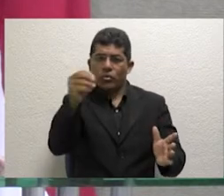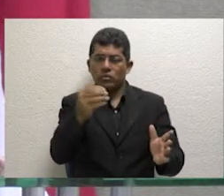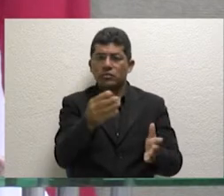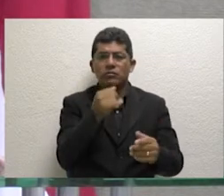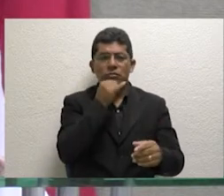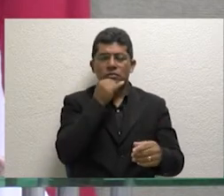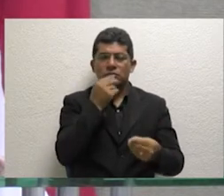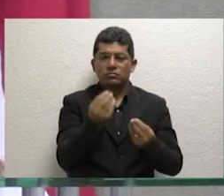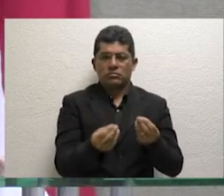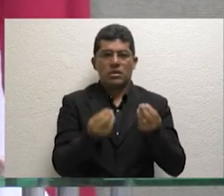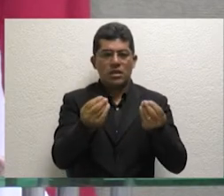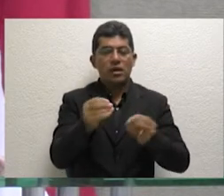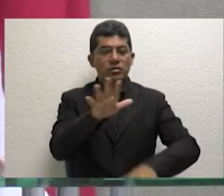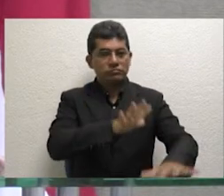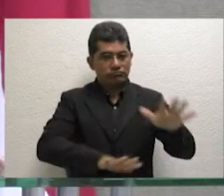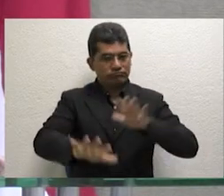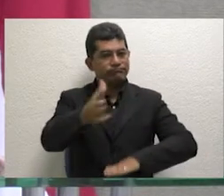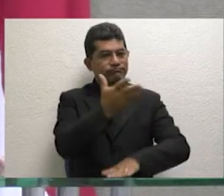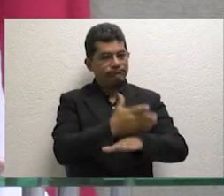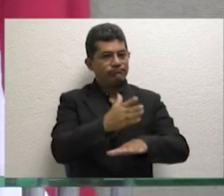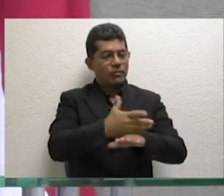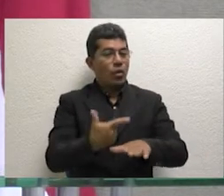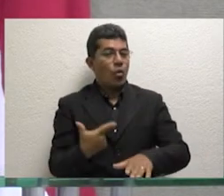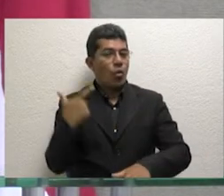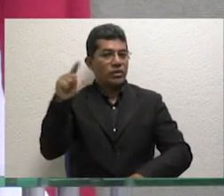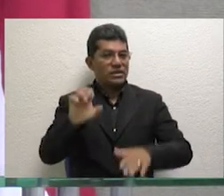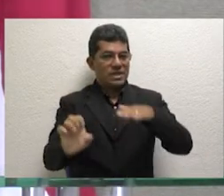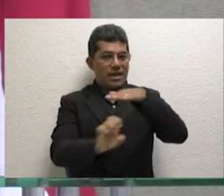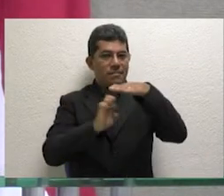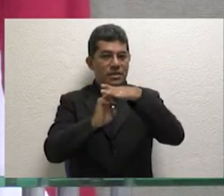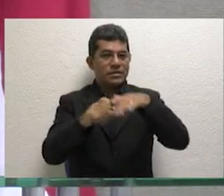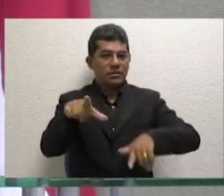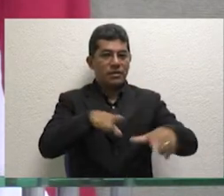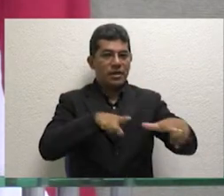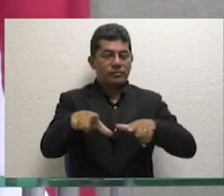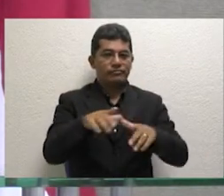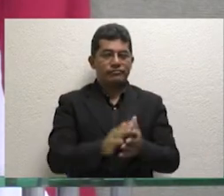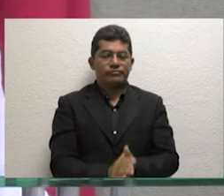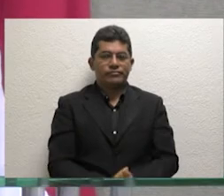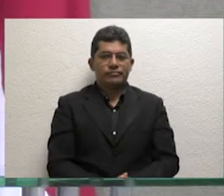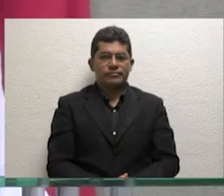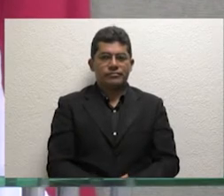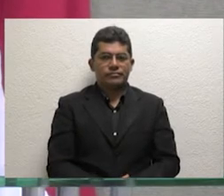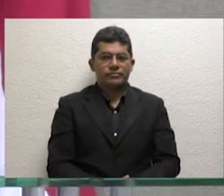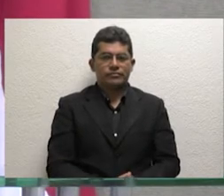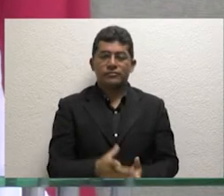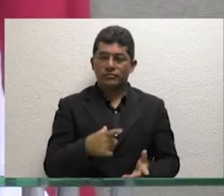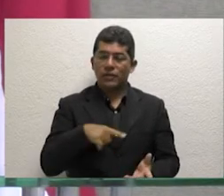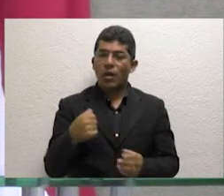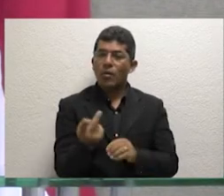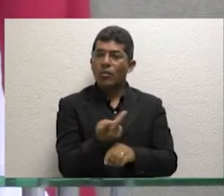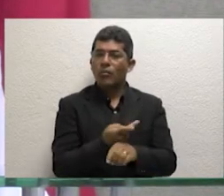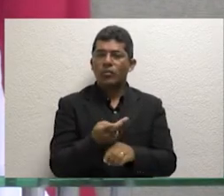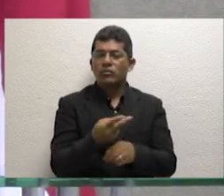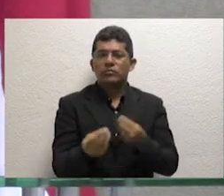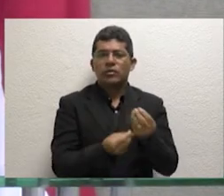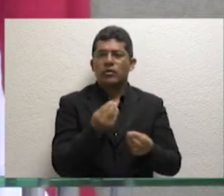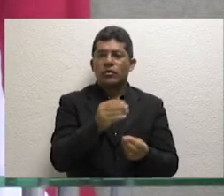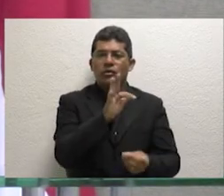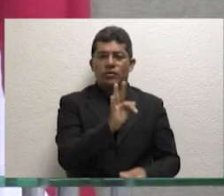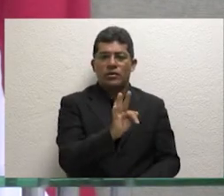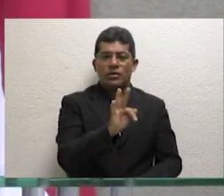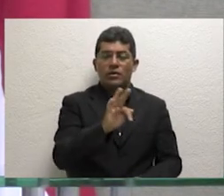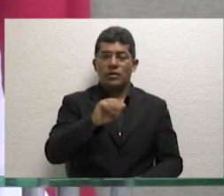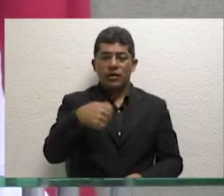oferece risco a atividade de outras empresas foi esse o motivo que nos levou a a fundação